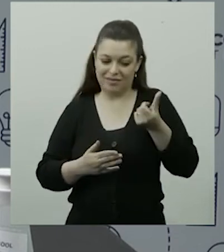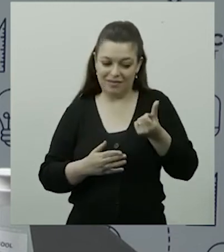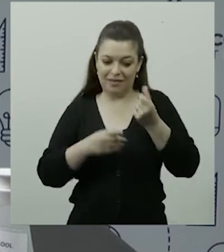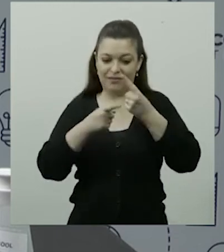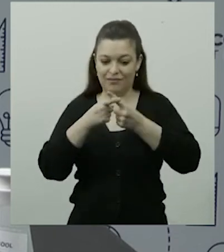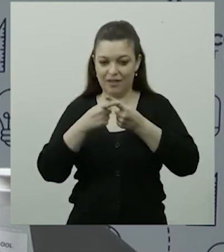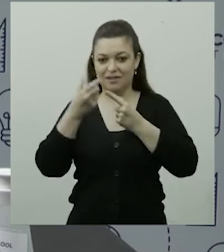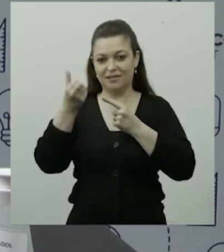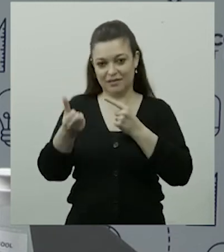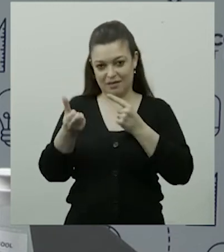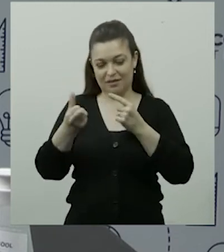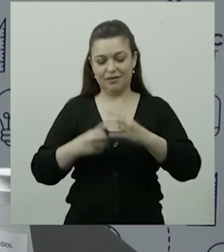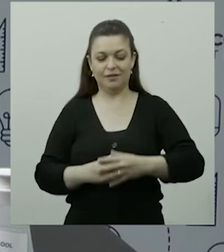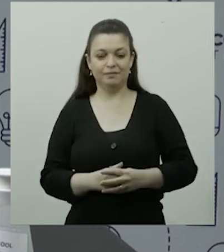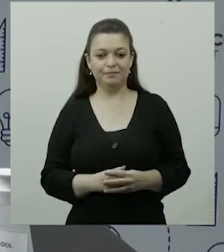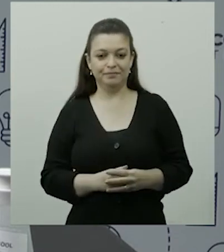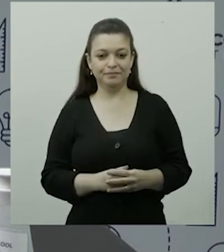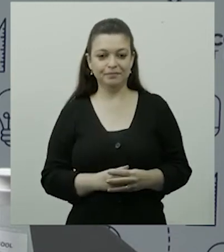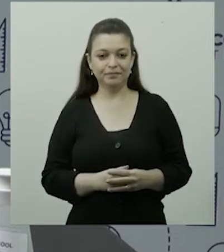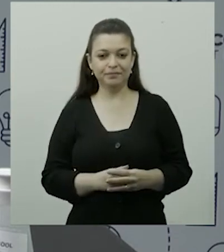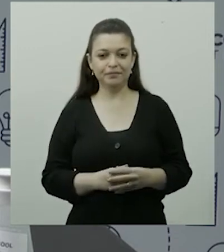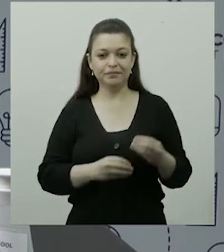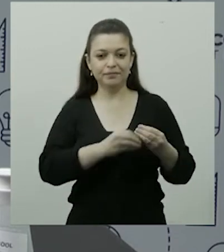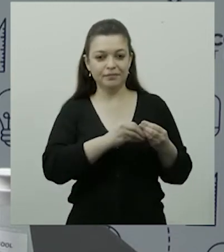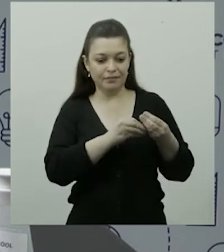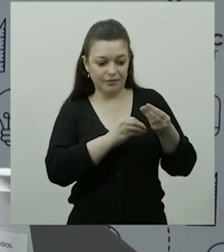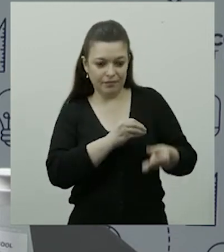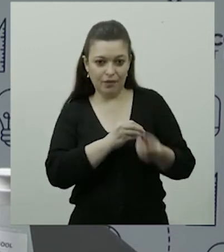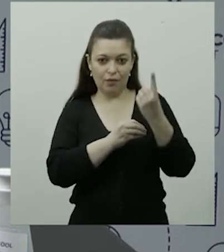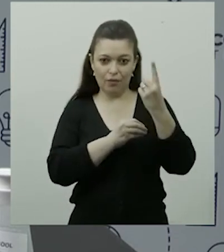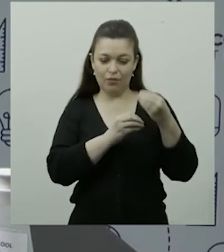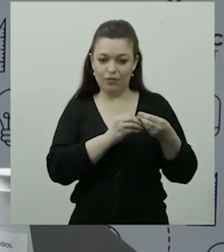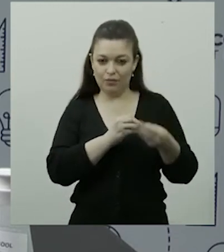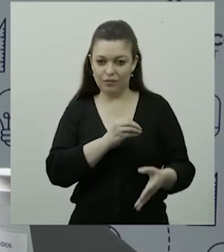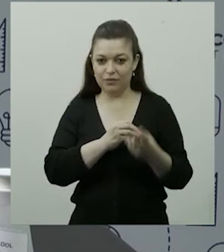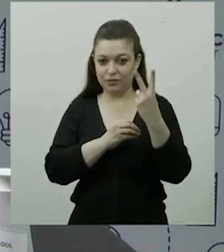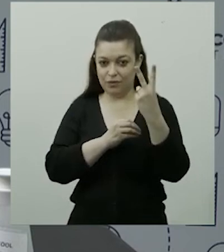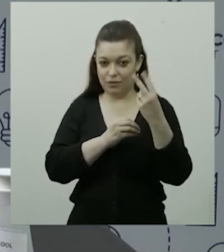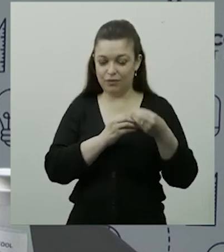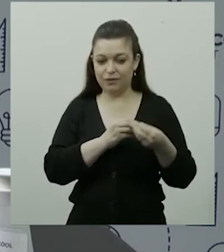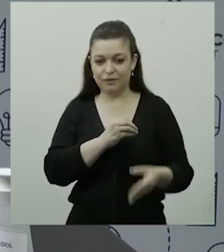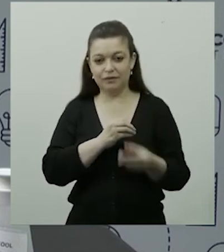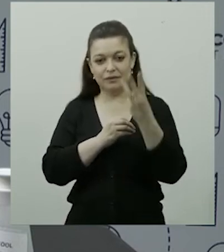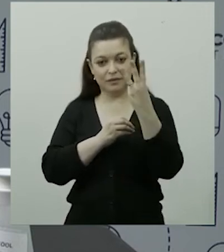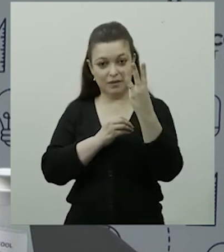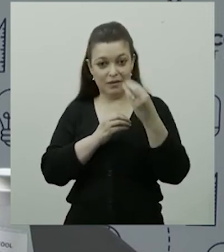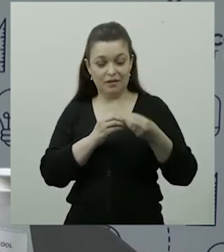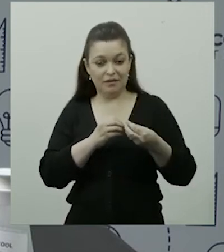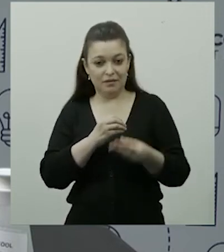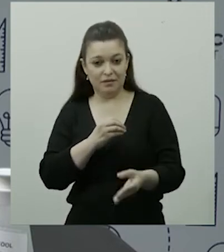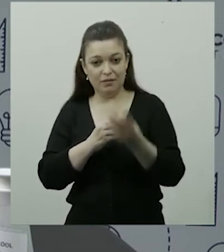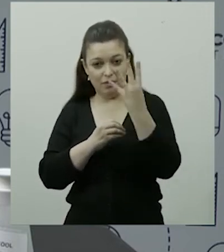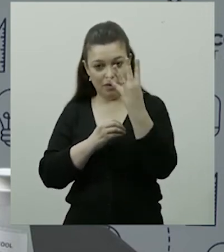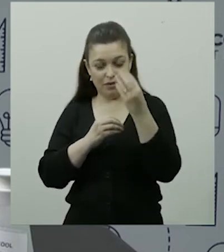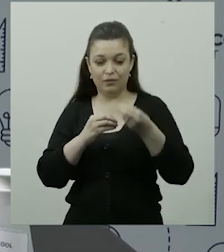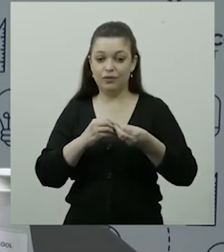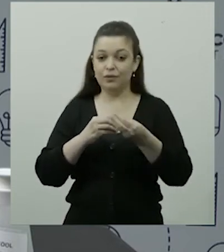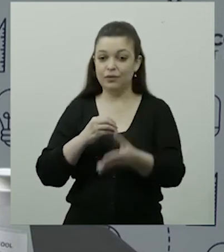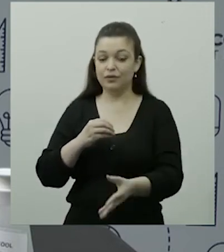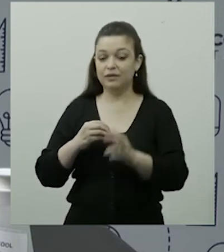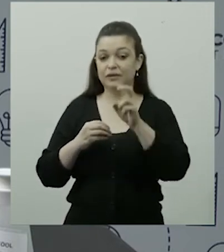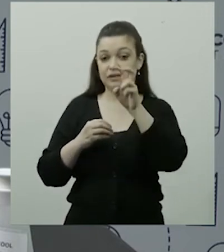Mais uma vez o 6. 1, 2, 3,